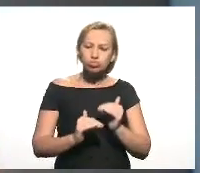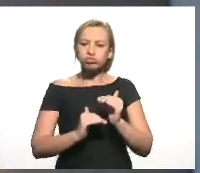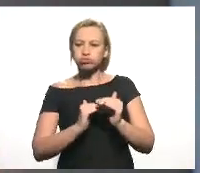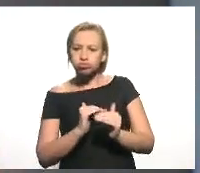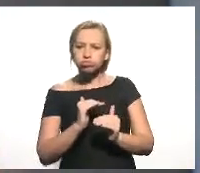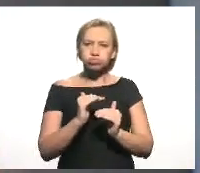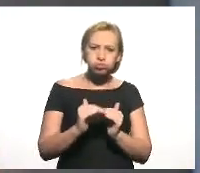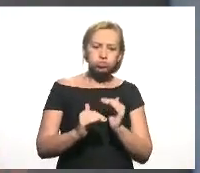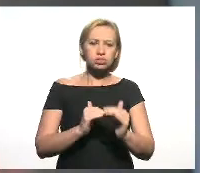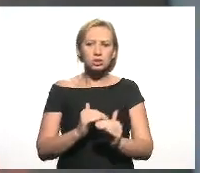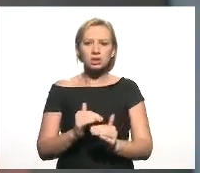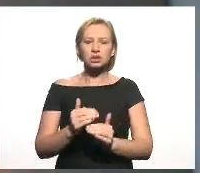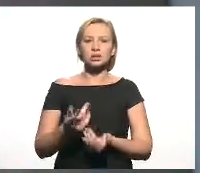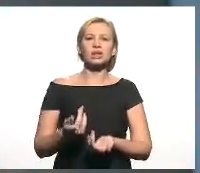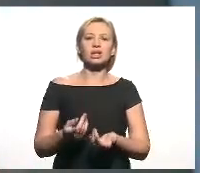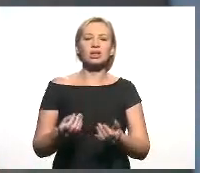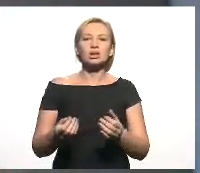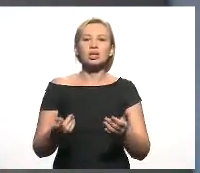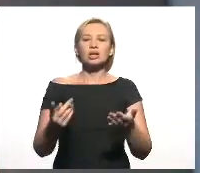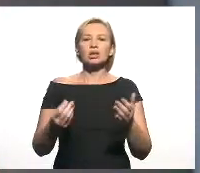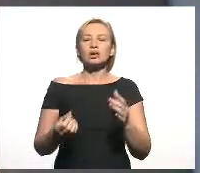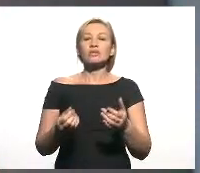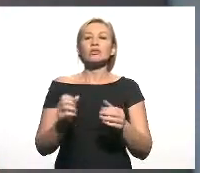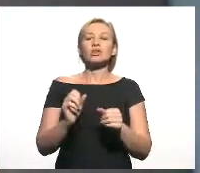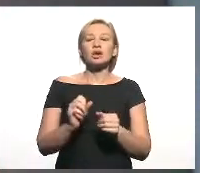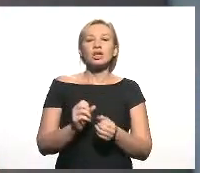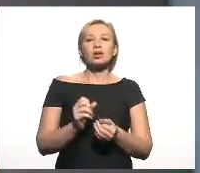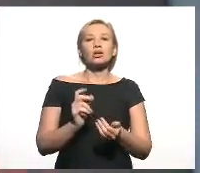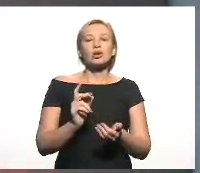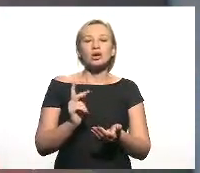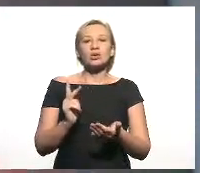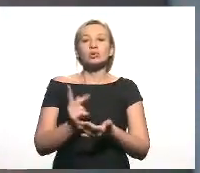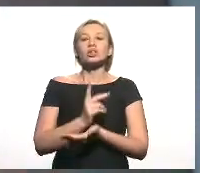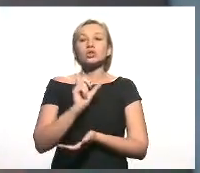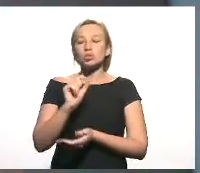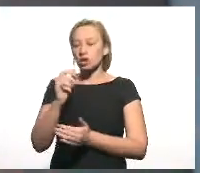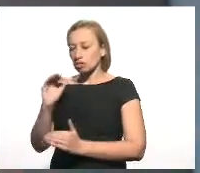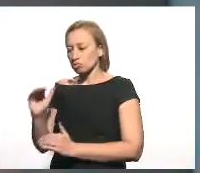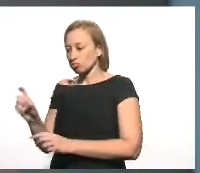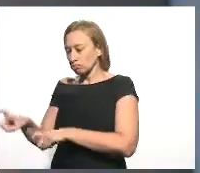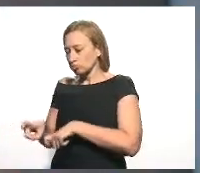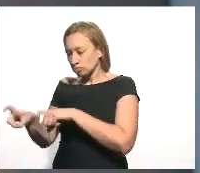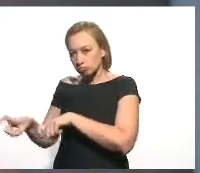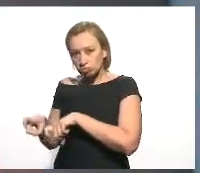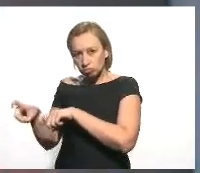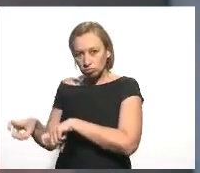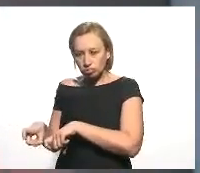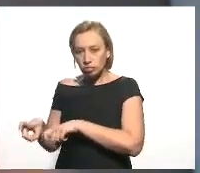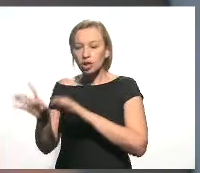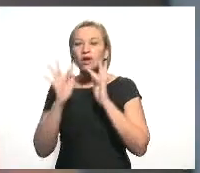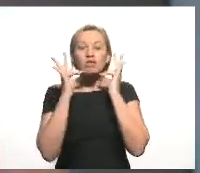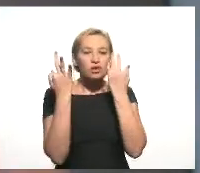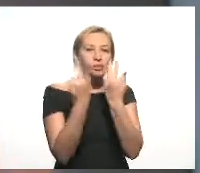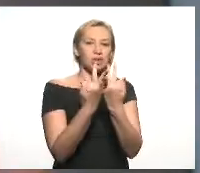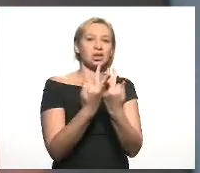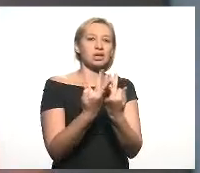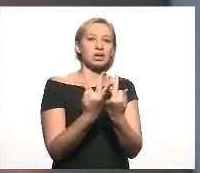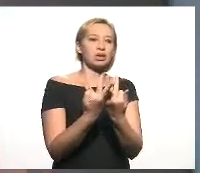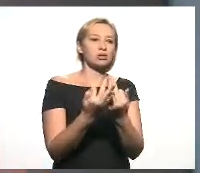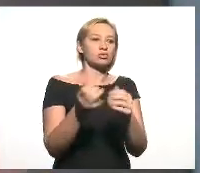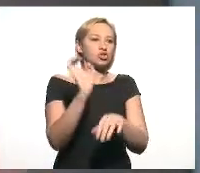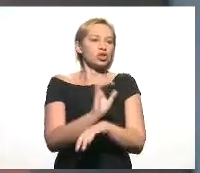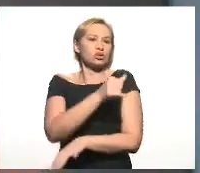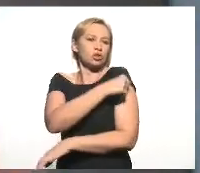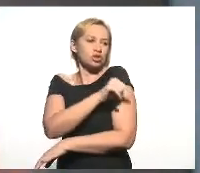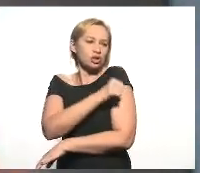com que a agricultura familiar, e especialmente a agricultura orgânica no estado do Rio de Janeiro, ganhe fôlego ímpar. Por